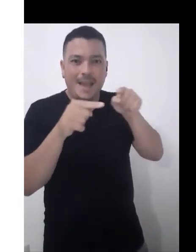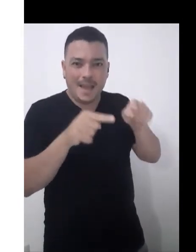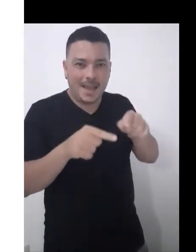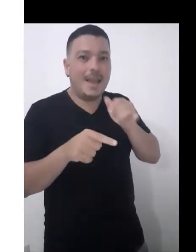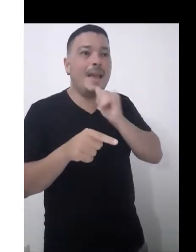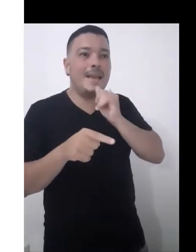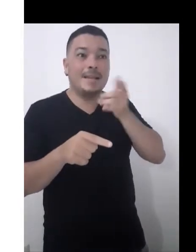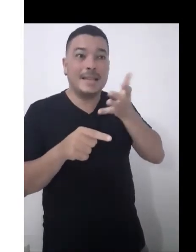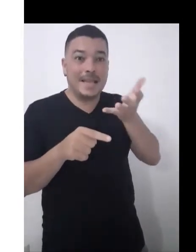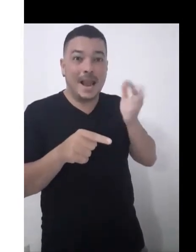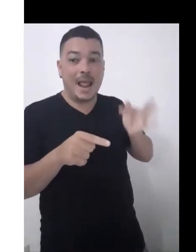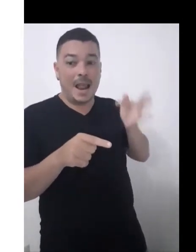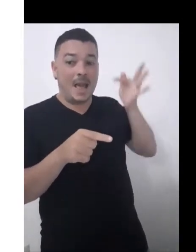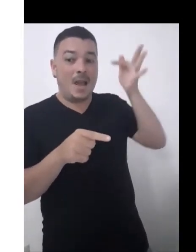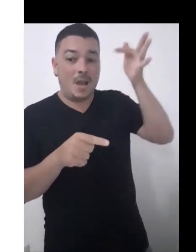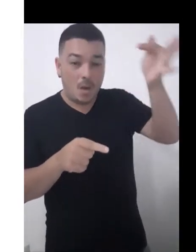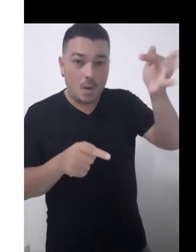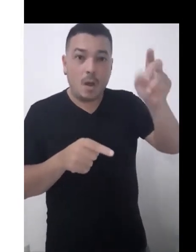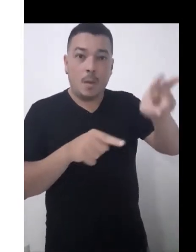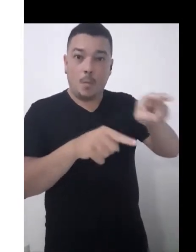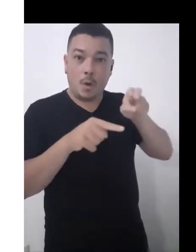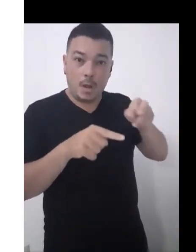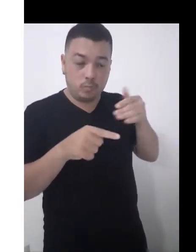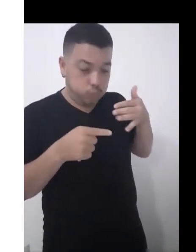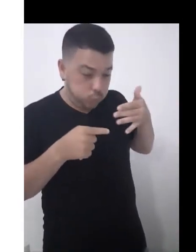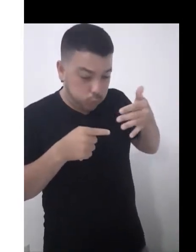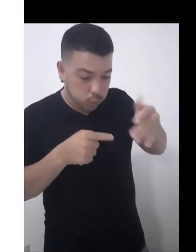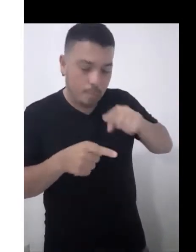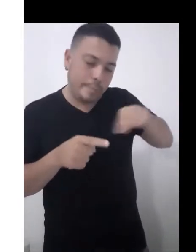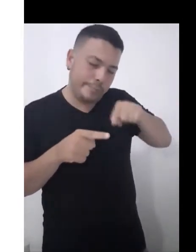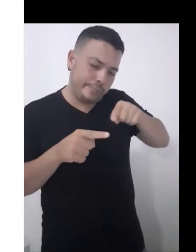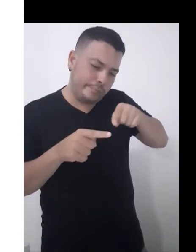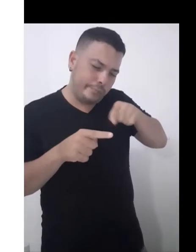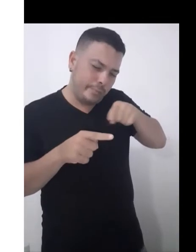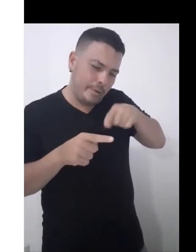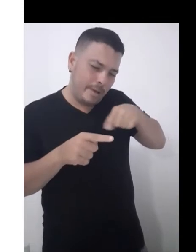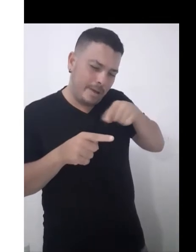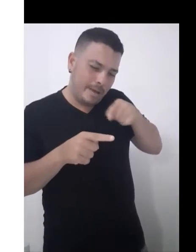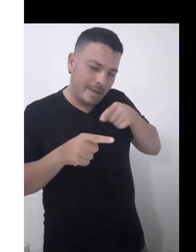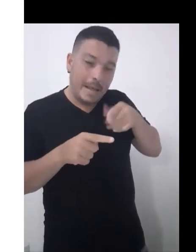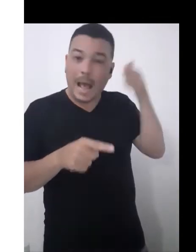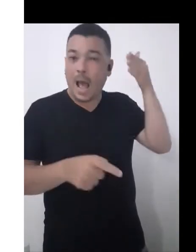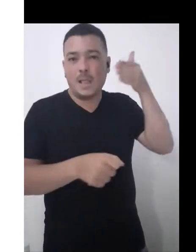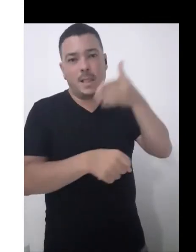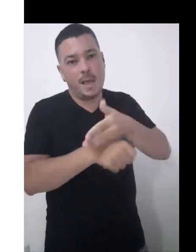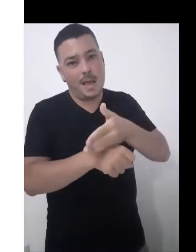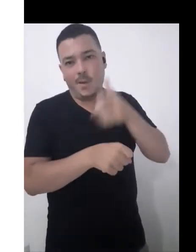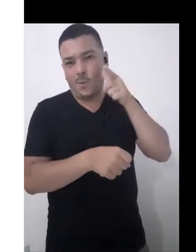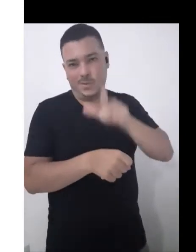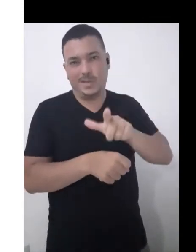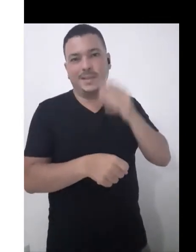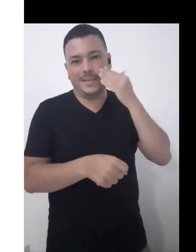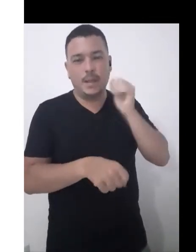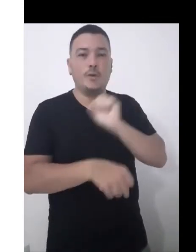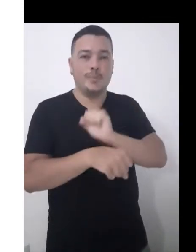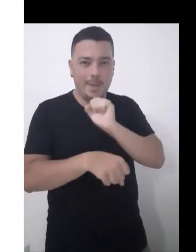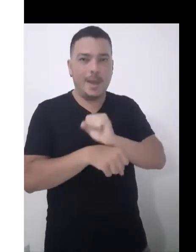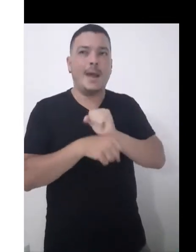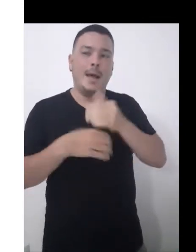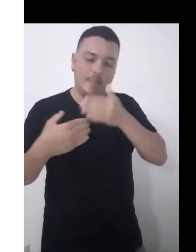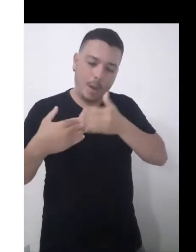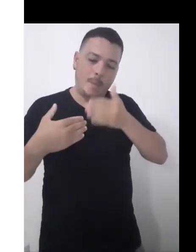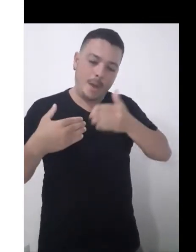também, VHS. Você tinha que apertar um botão lá para ele ir adiantando as partes até chegar na parte que você queria. Você tinha que passar por todas as outras